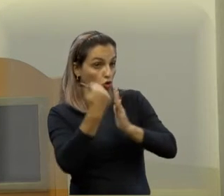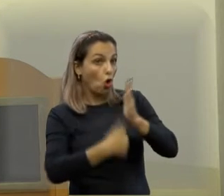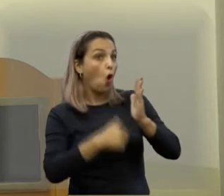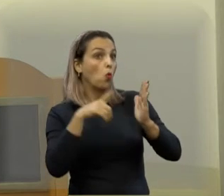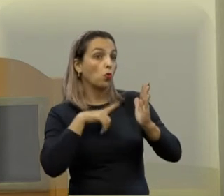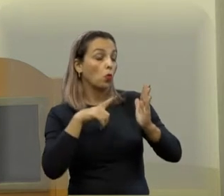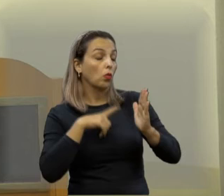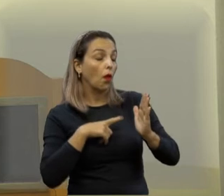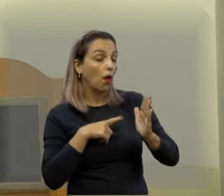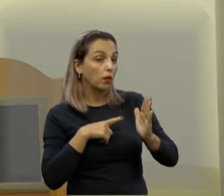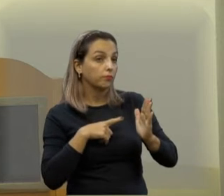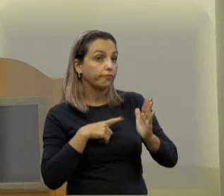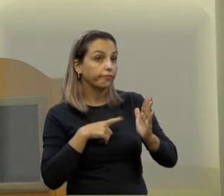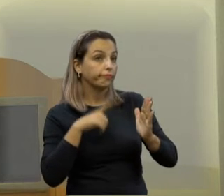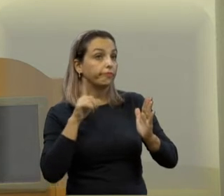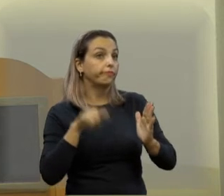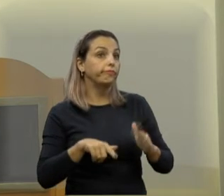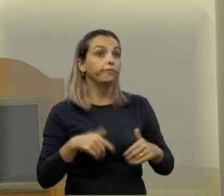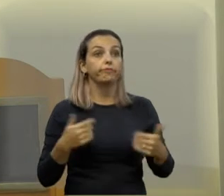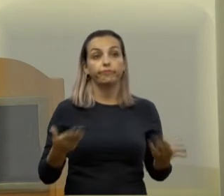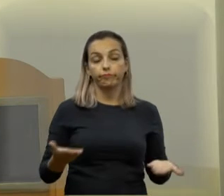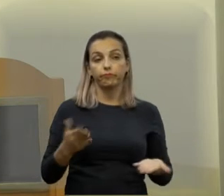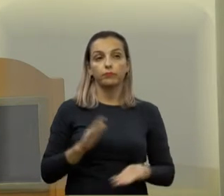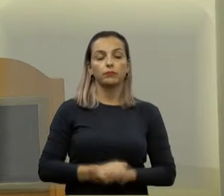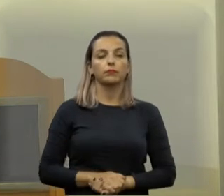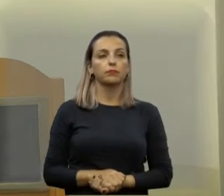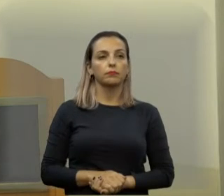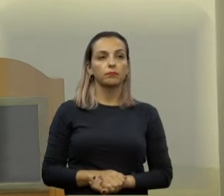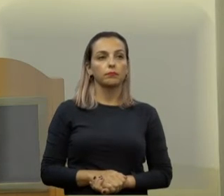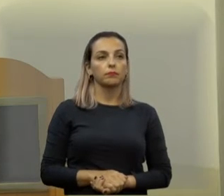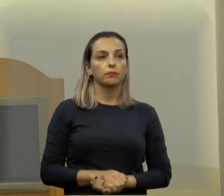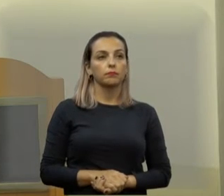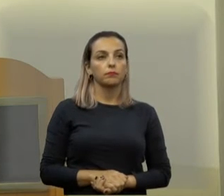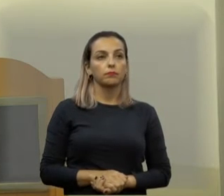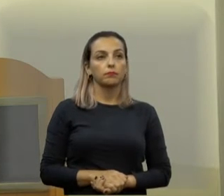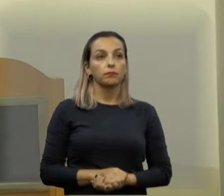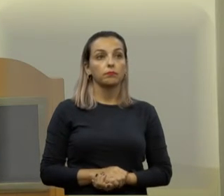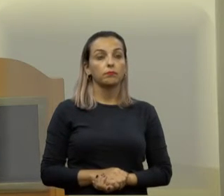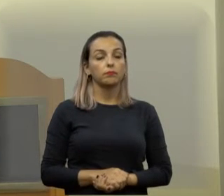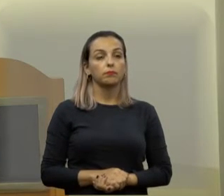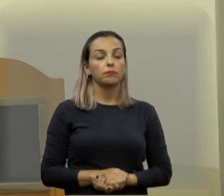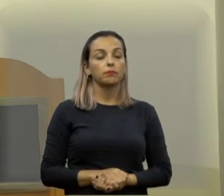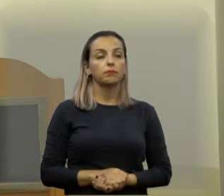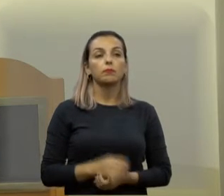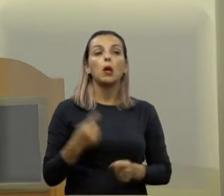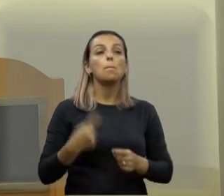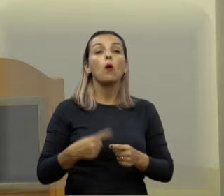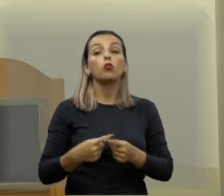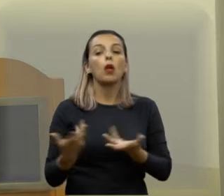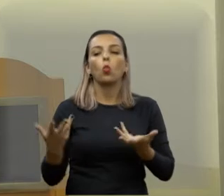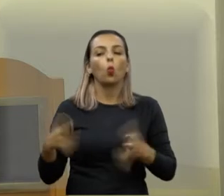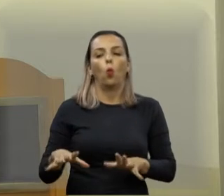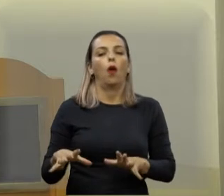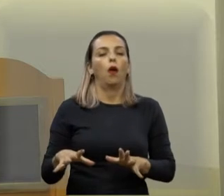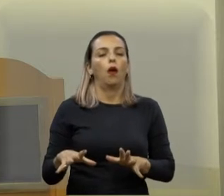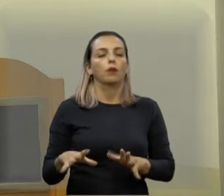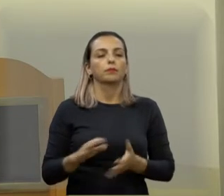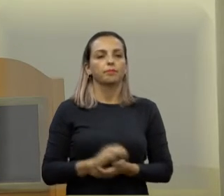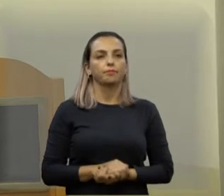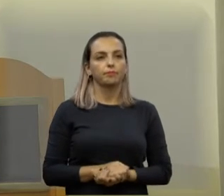prever descontos significativos a corpo do equipamento desse proposto pela Microsoft realmente